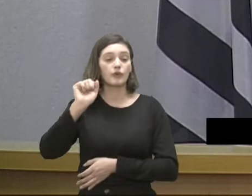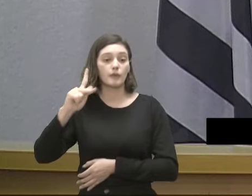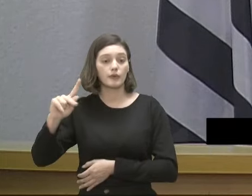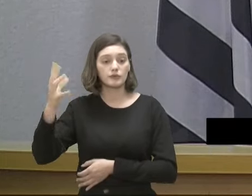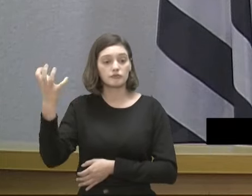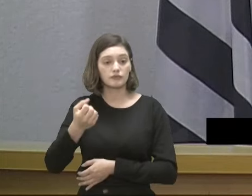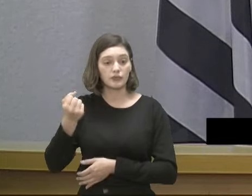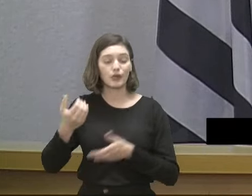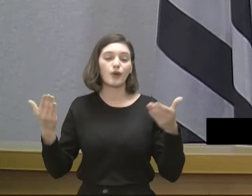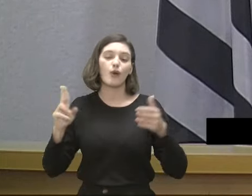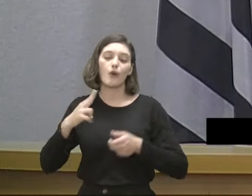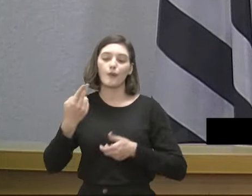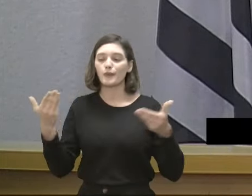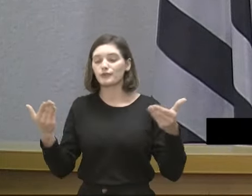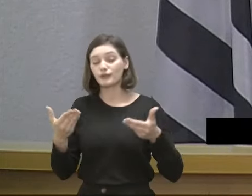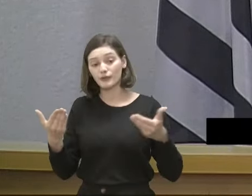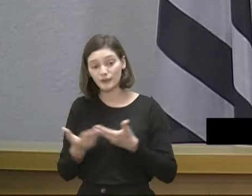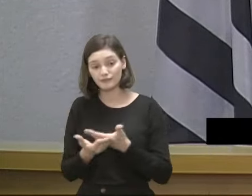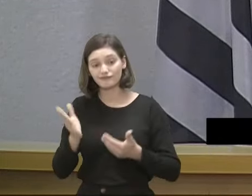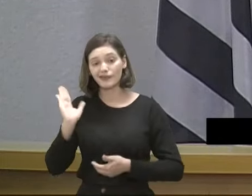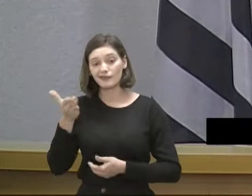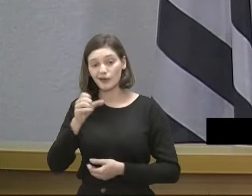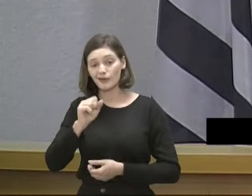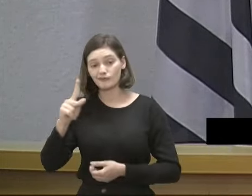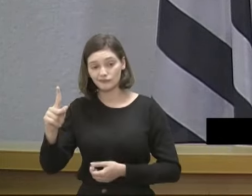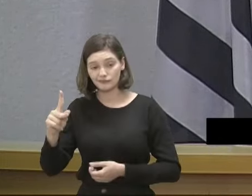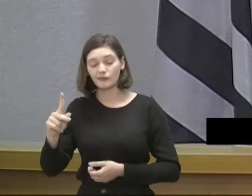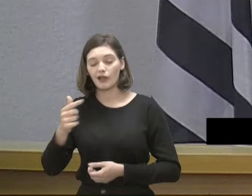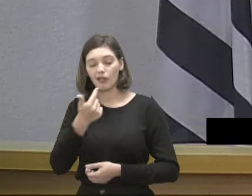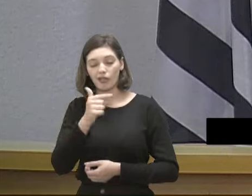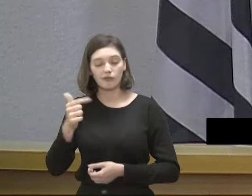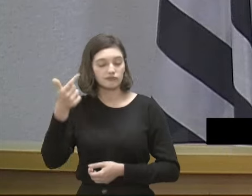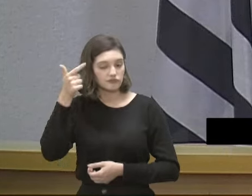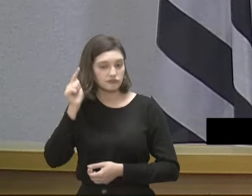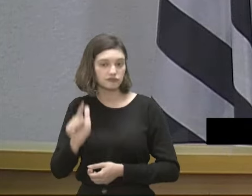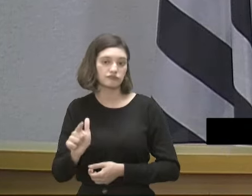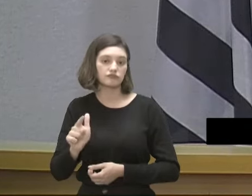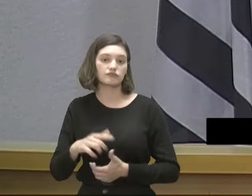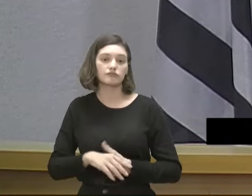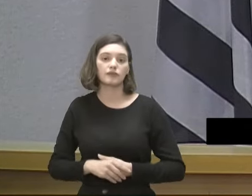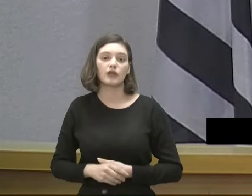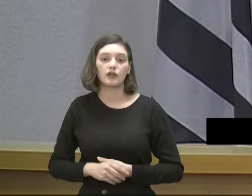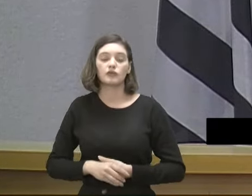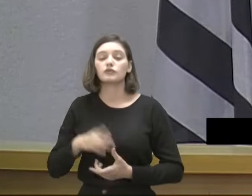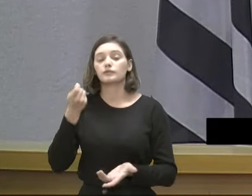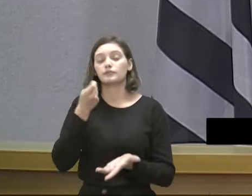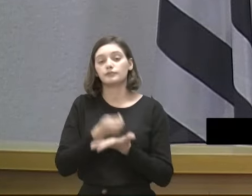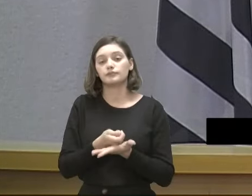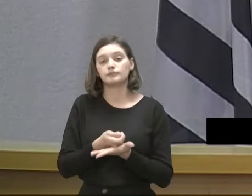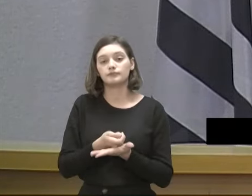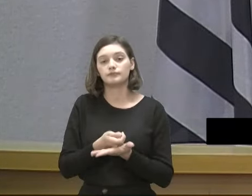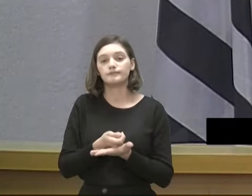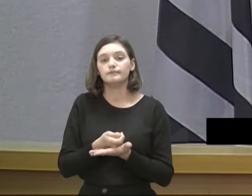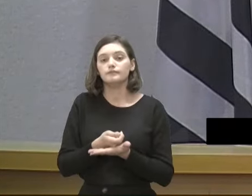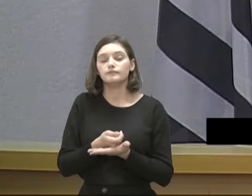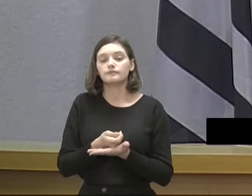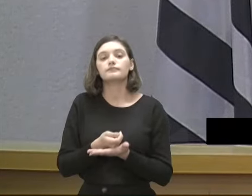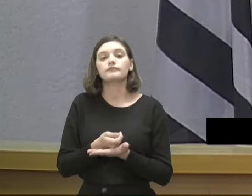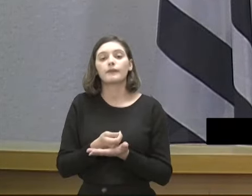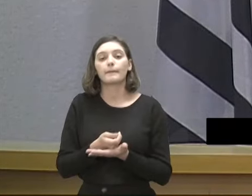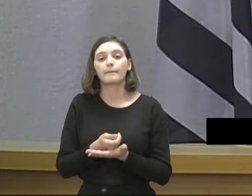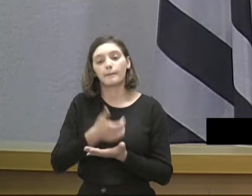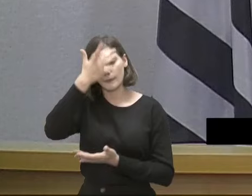esses que já estão aposentados, de repente não consigam aí obter o seu pagamento e sobrecarregar